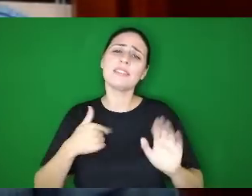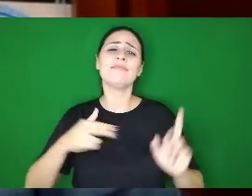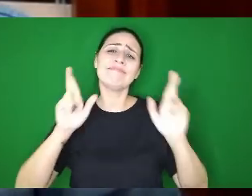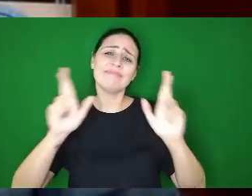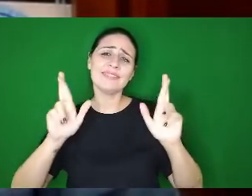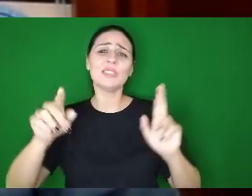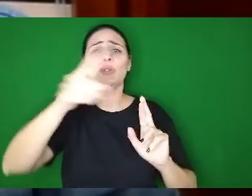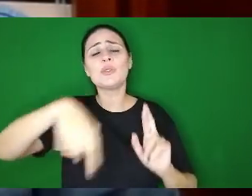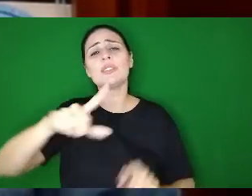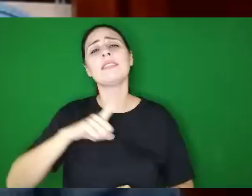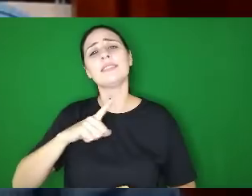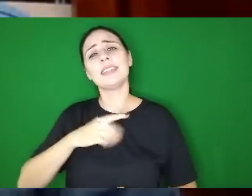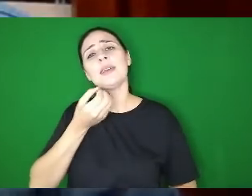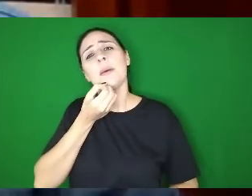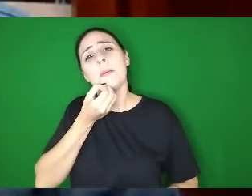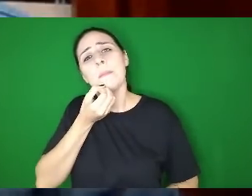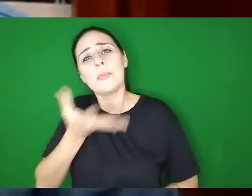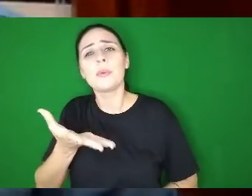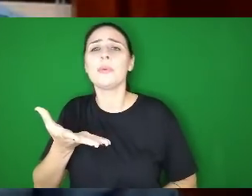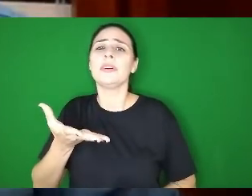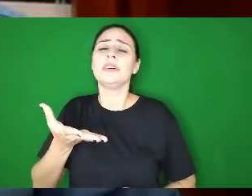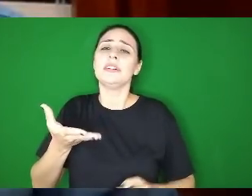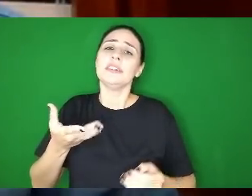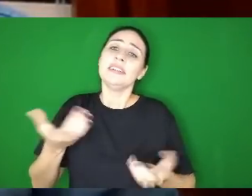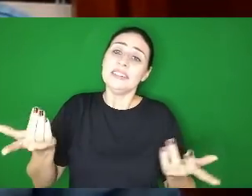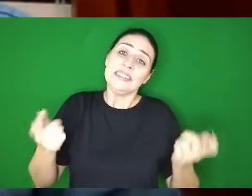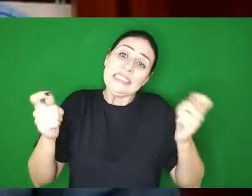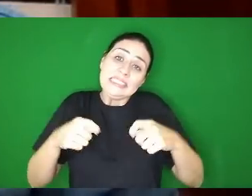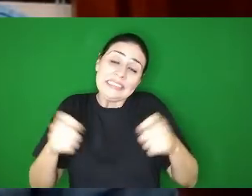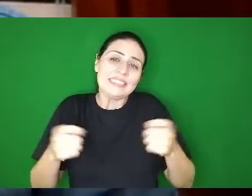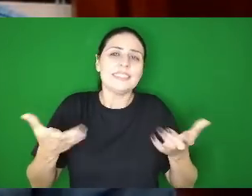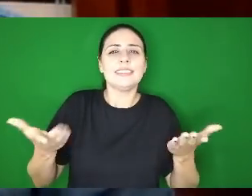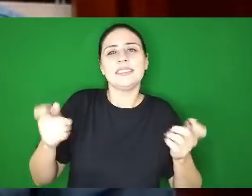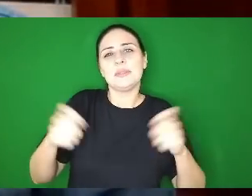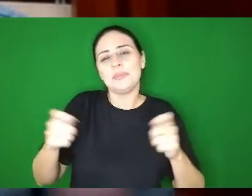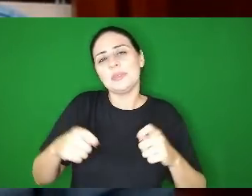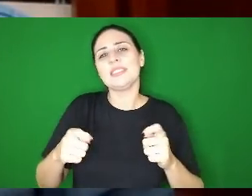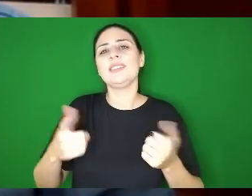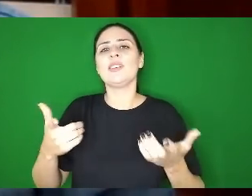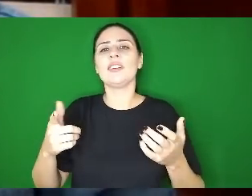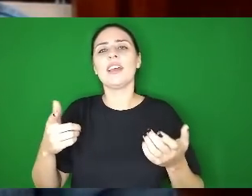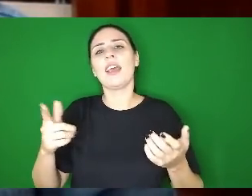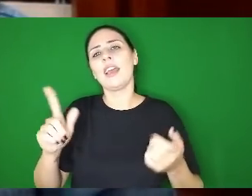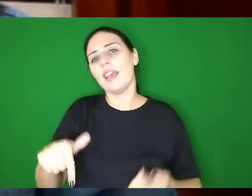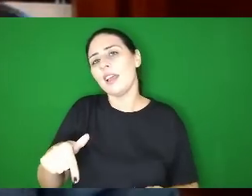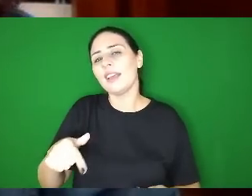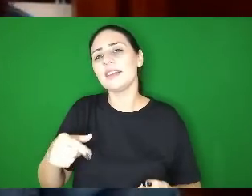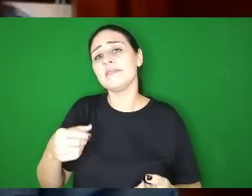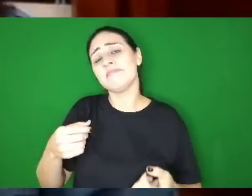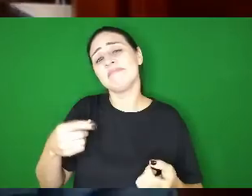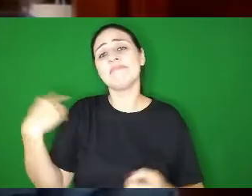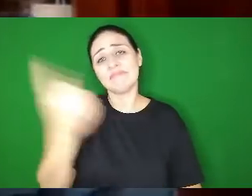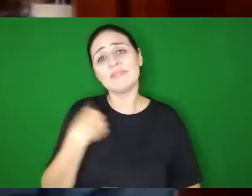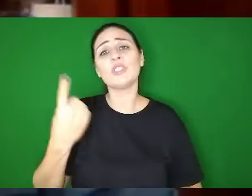tenham um bom, né, ano dentro das condições que são possíveis, né, e que a gente,